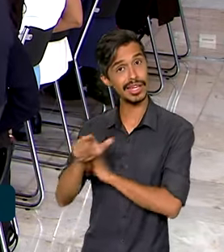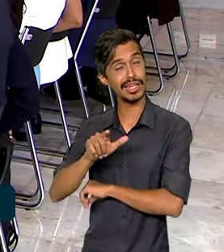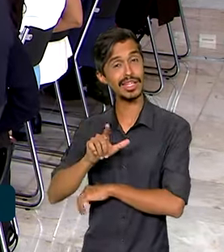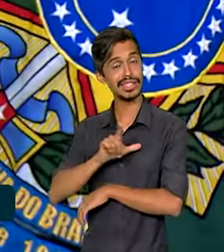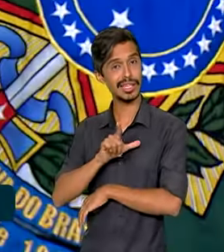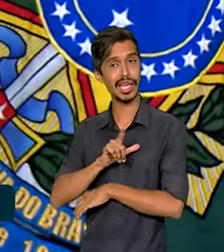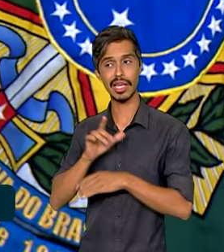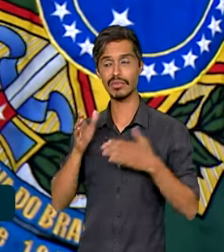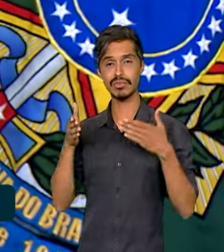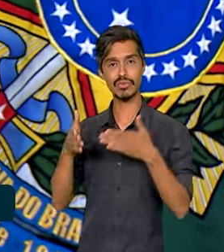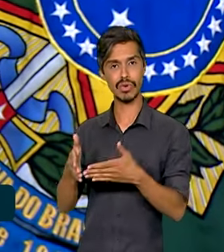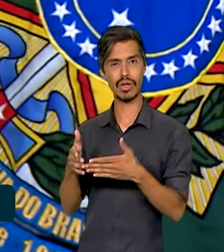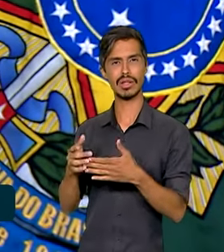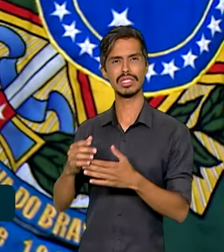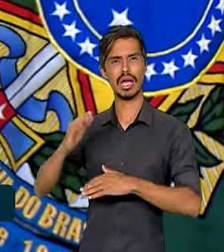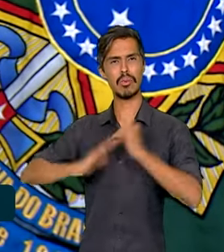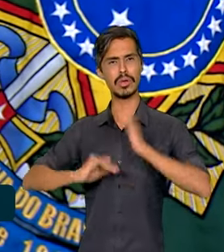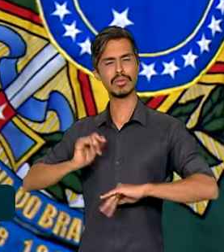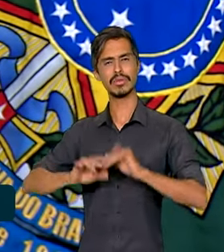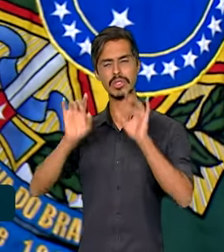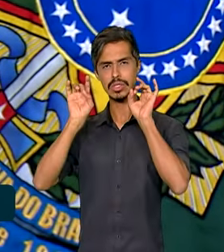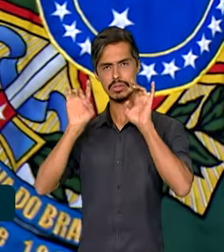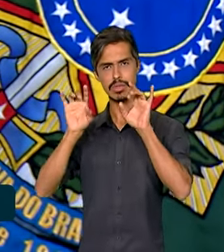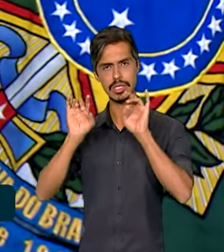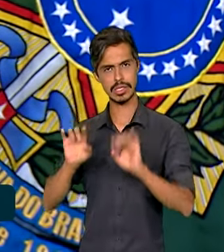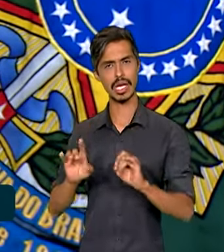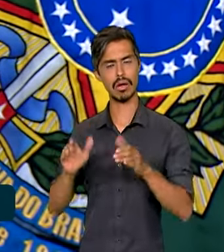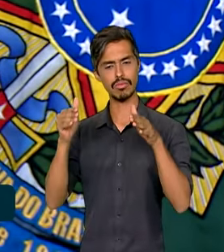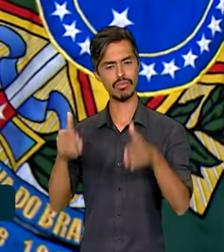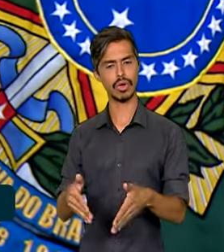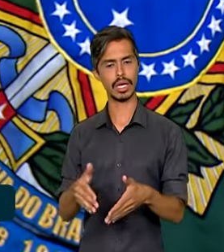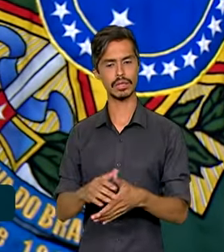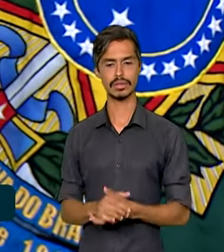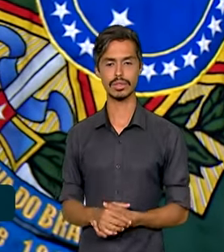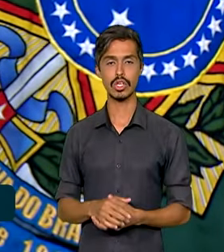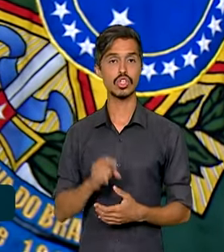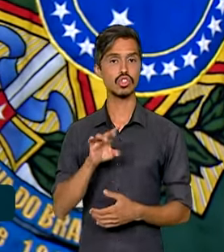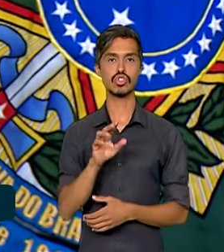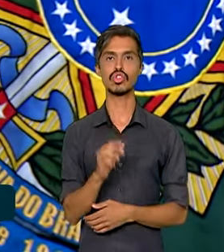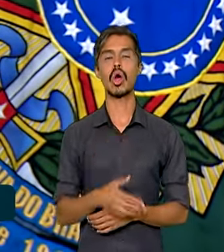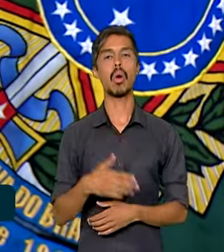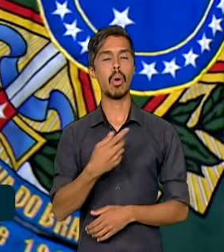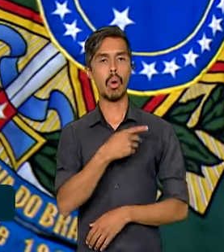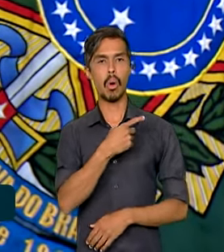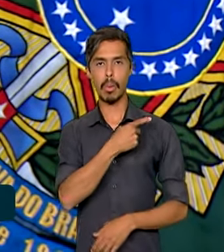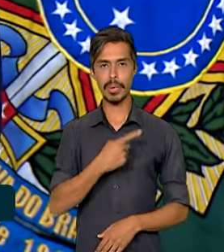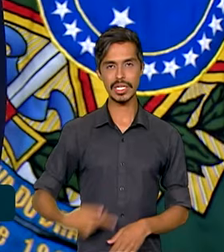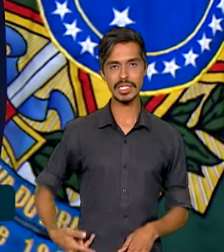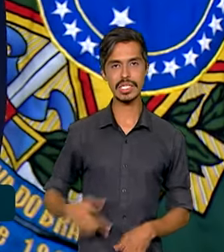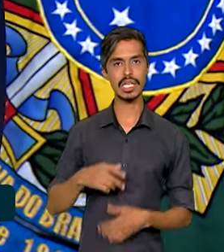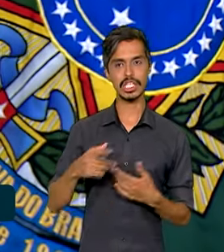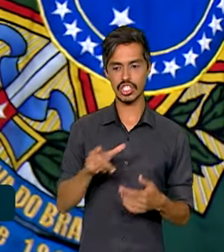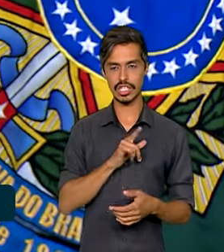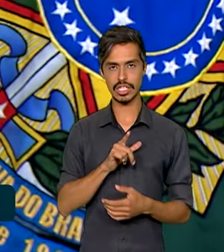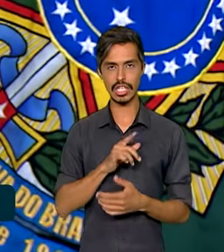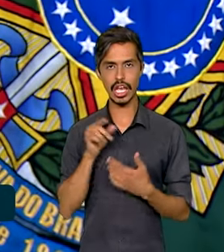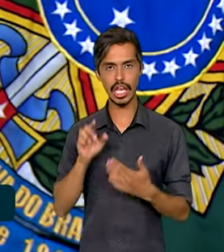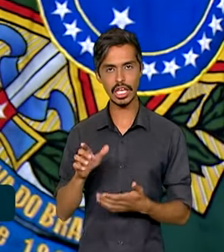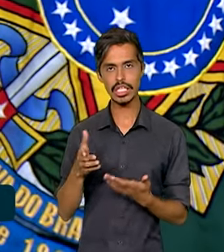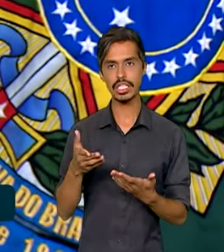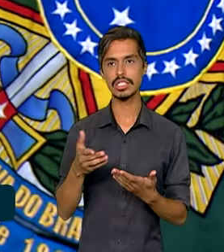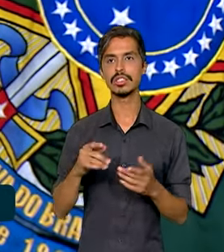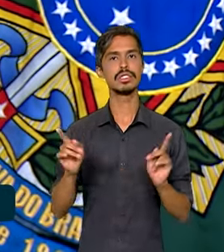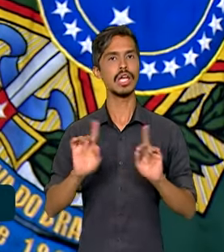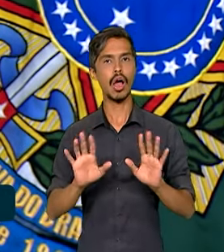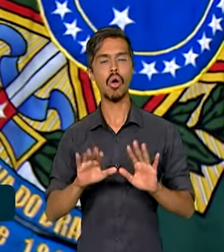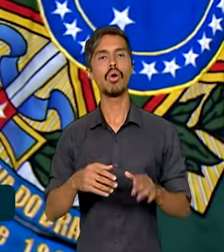acesso ao tal de especialista não é só o Presidente da República que tem especialista ou jornalista que pode